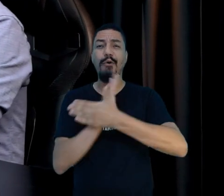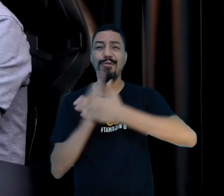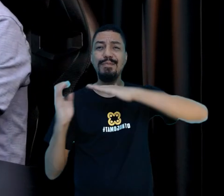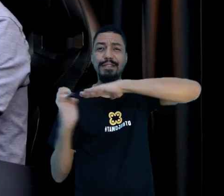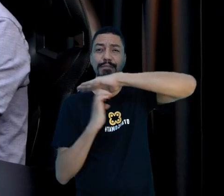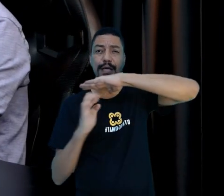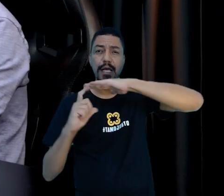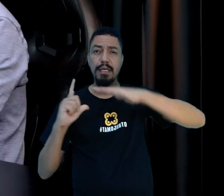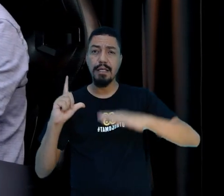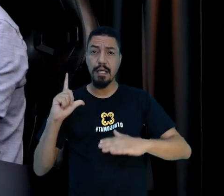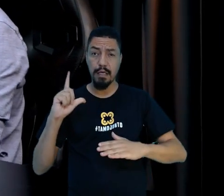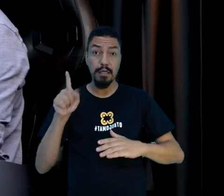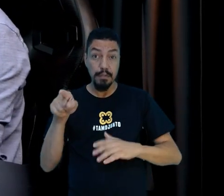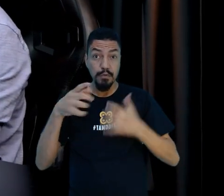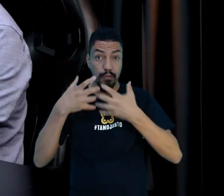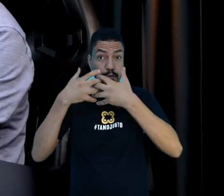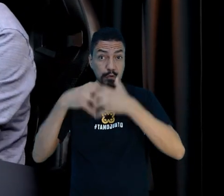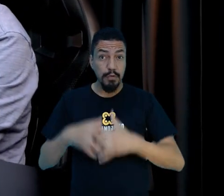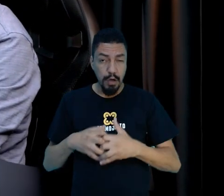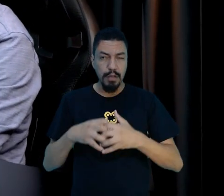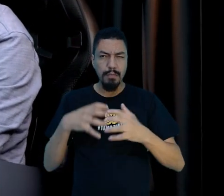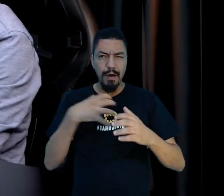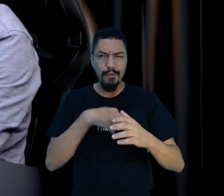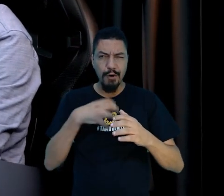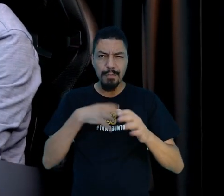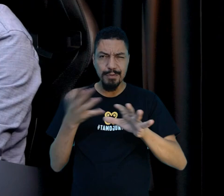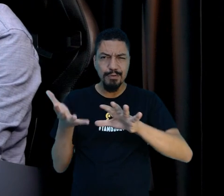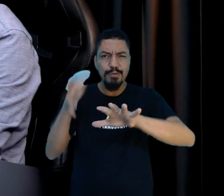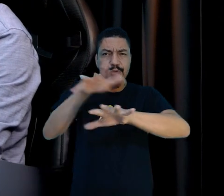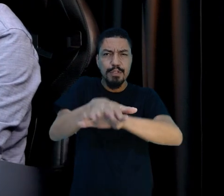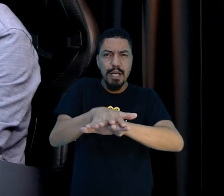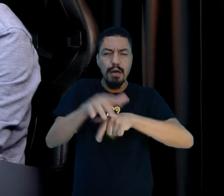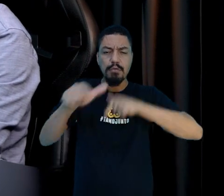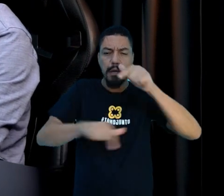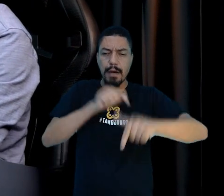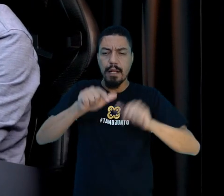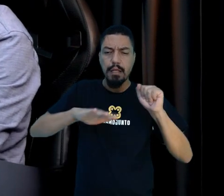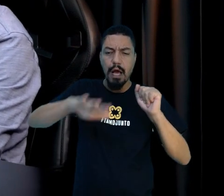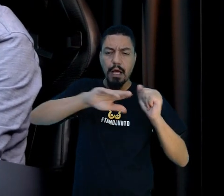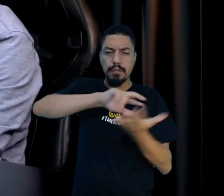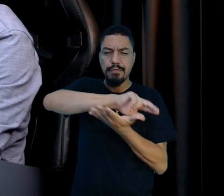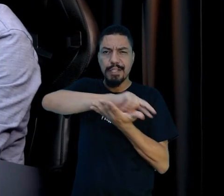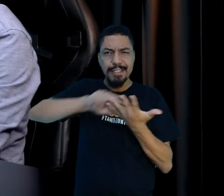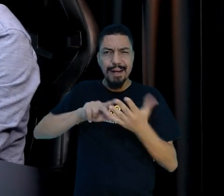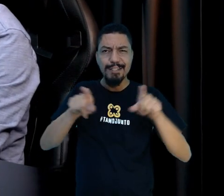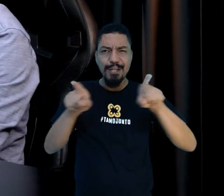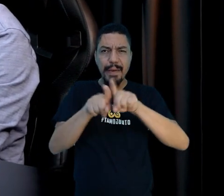empresas têm, e isso funciona como uma forma até de inclusão e de trabalhar a diversidade,